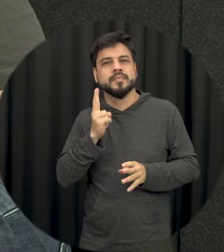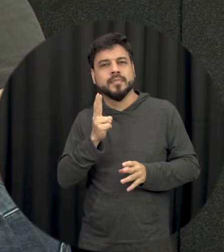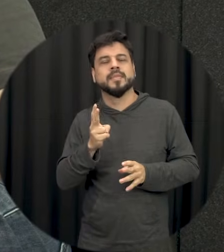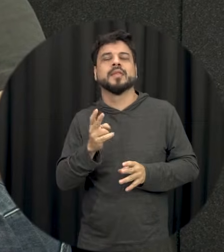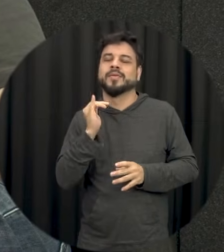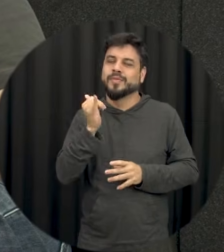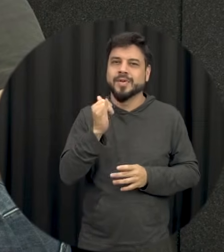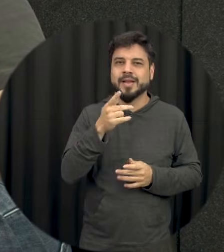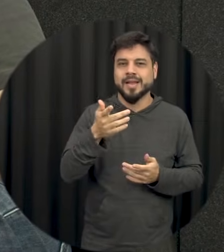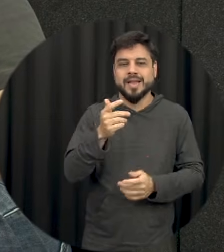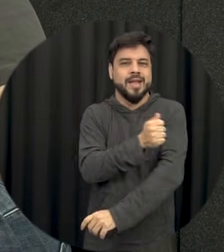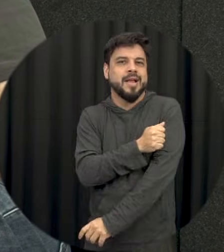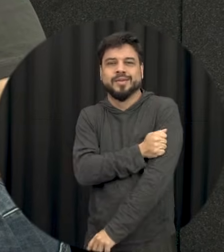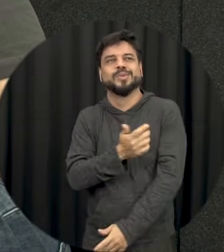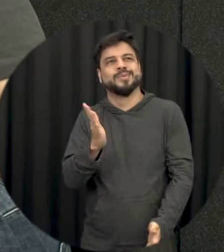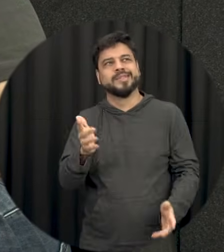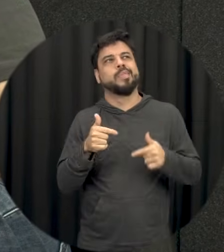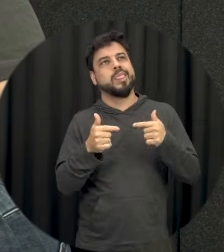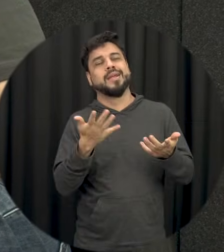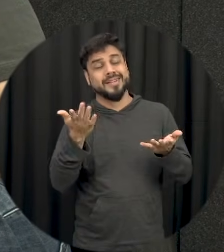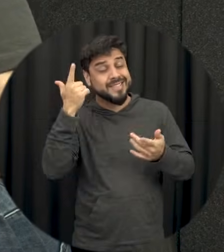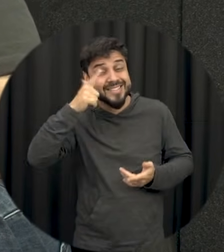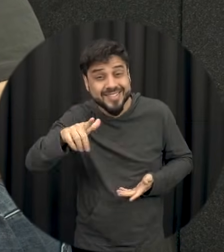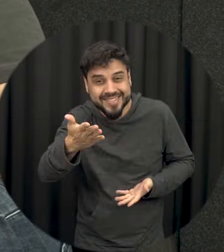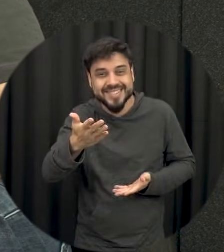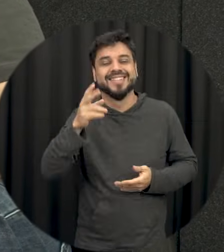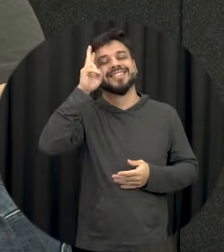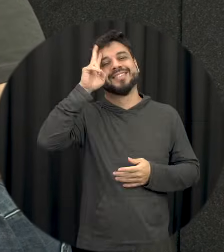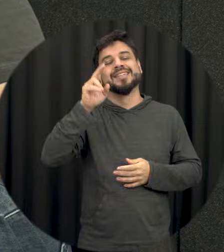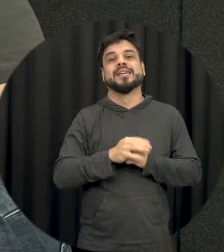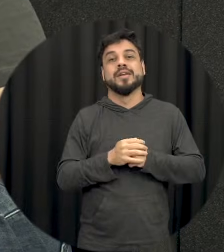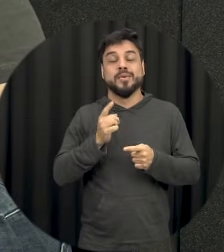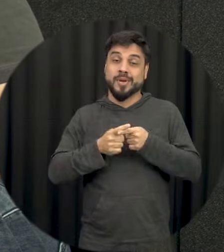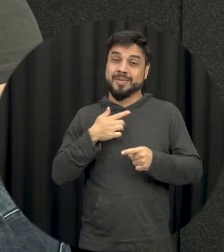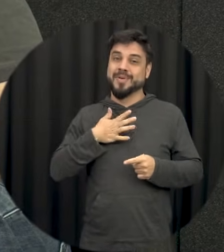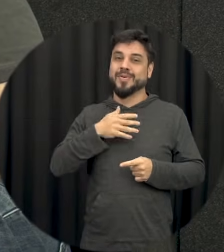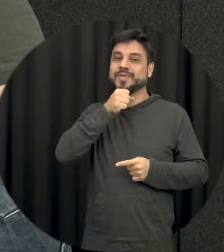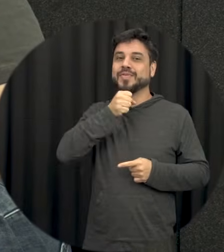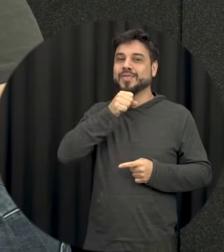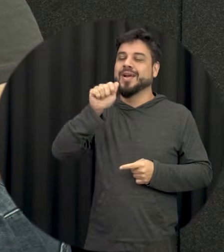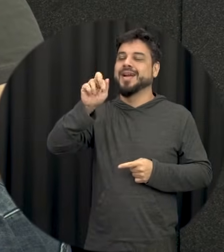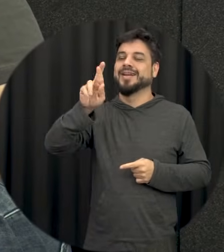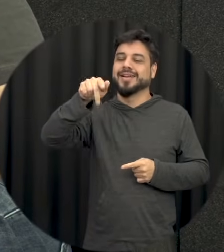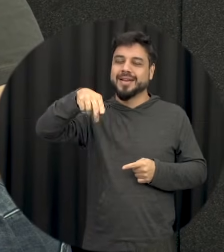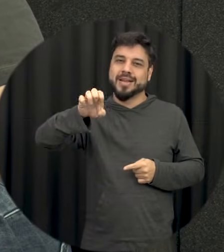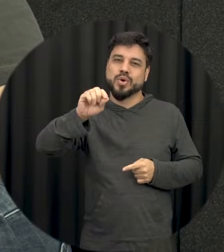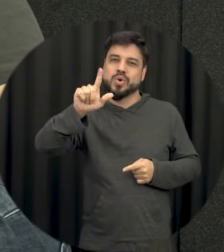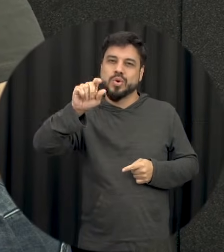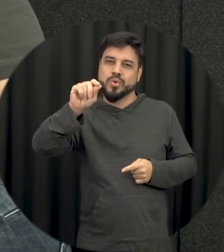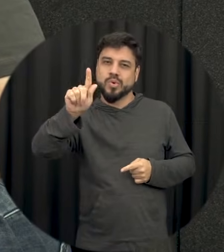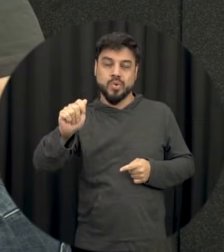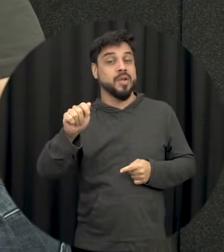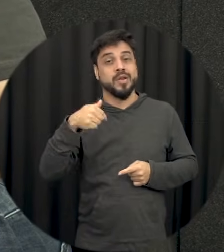meus alunos já não aguentam mais ouvi-la, né? Que eu tive um avô arqueólogo, né? Que eu não conhecia porque ele morreu bem antes de eu